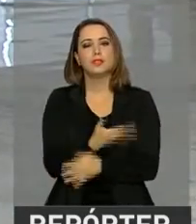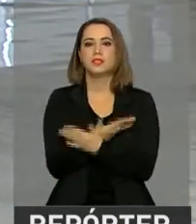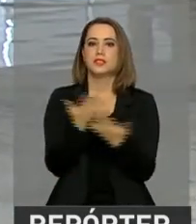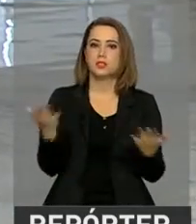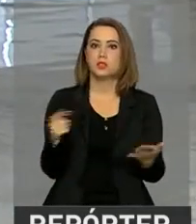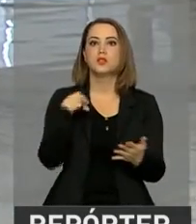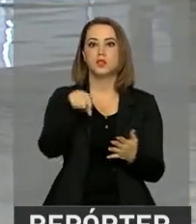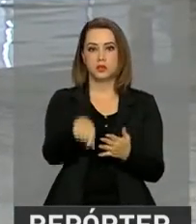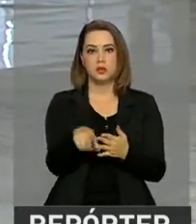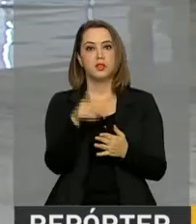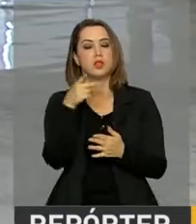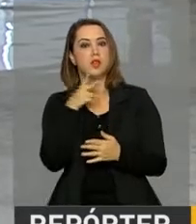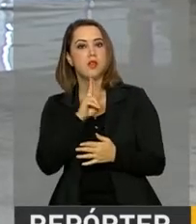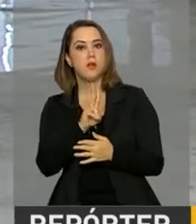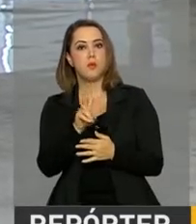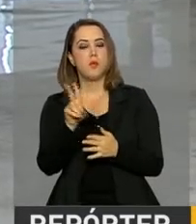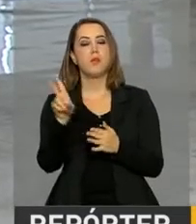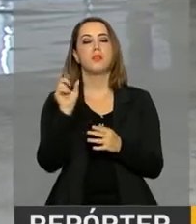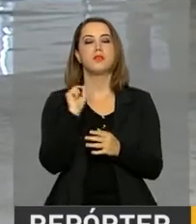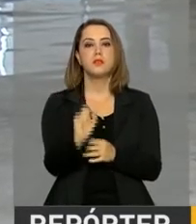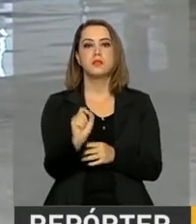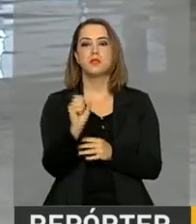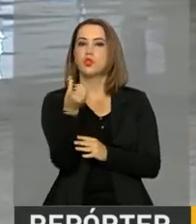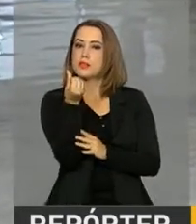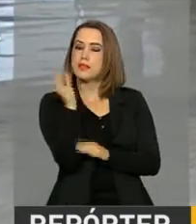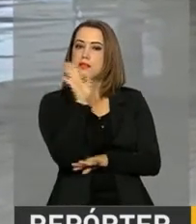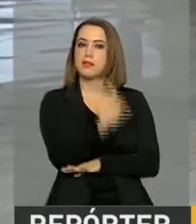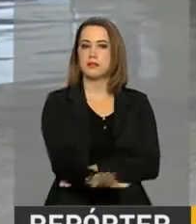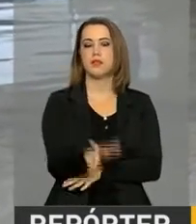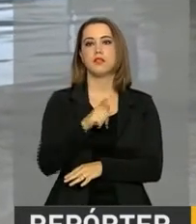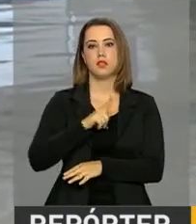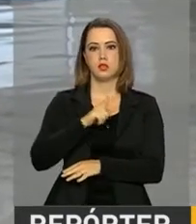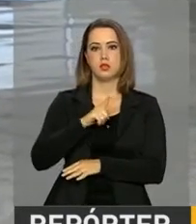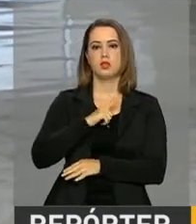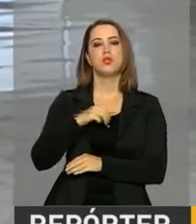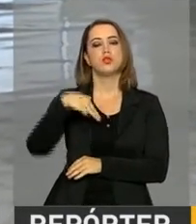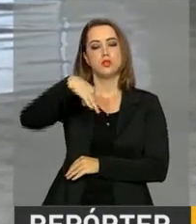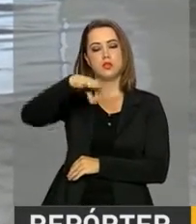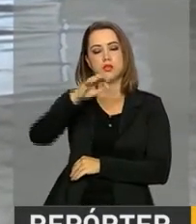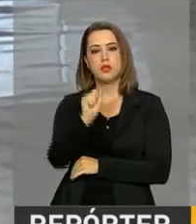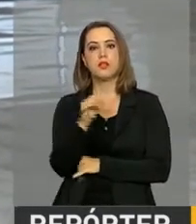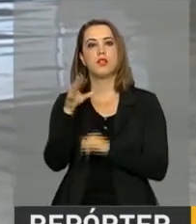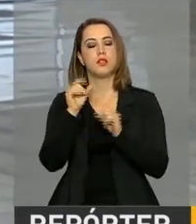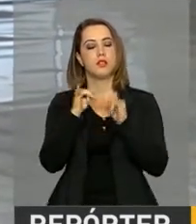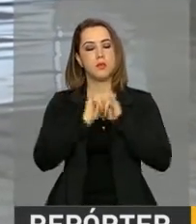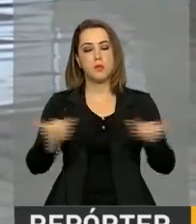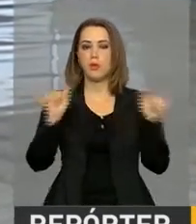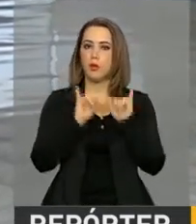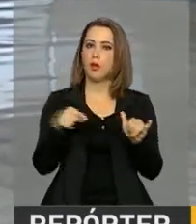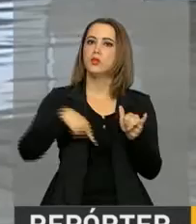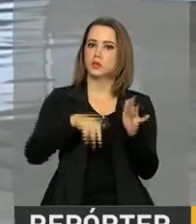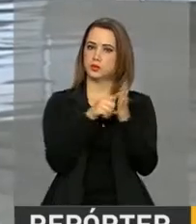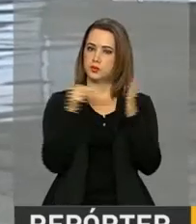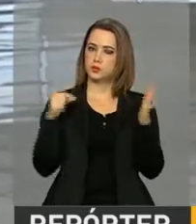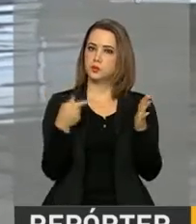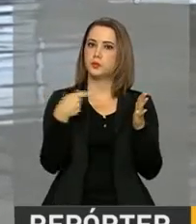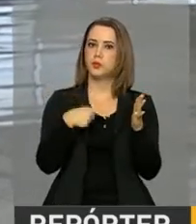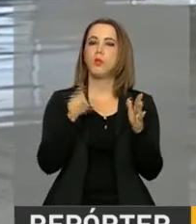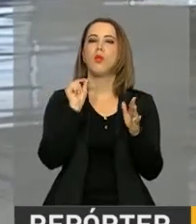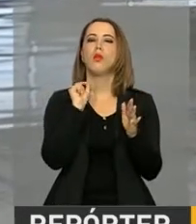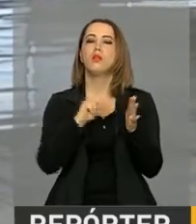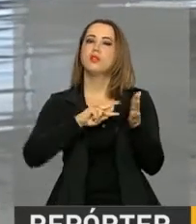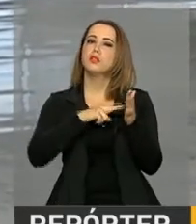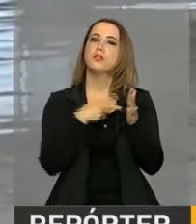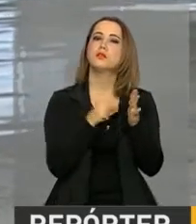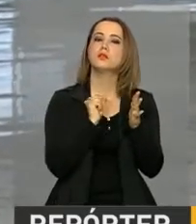previsão é de que a meta fiscal seja anunciada por volta das seis horas da tarde aqui no palácio do planalto a meta fiscal é a previsão